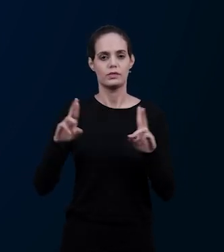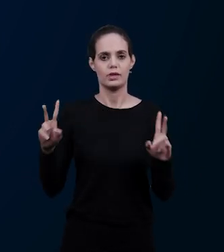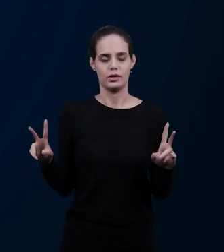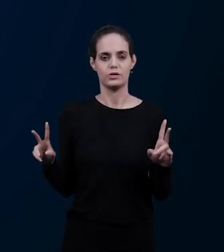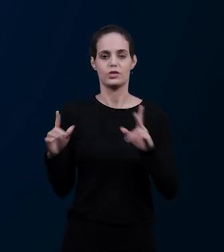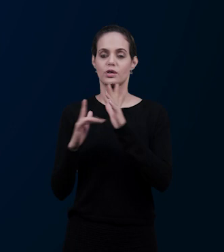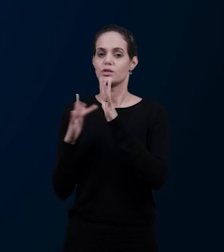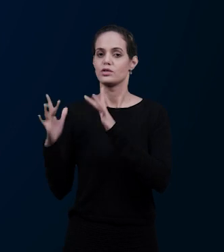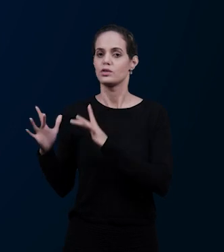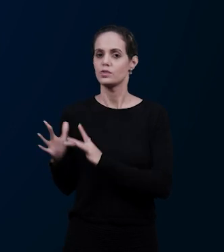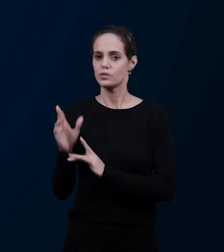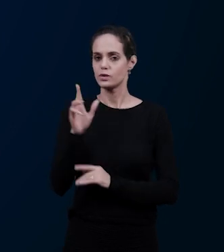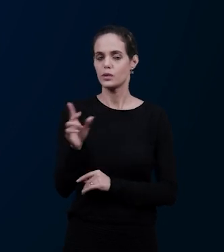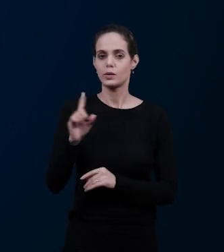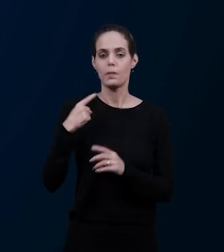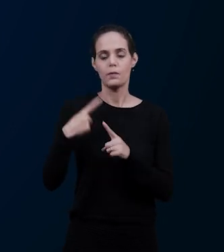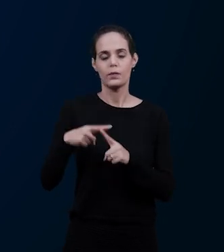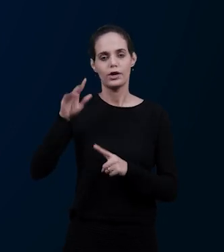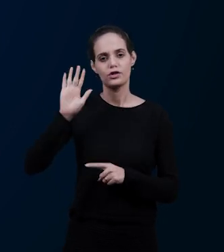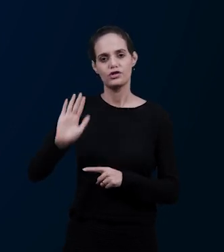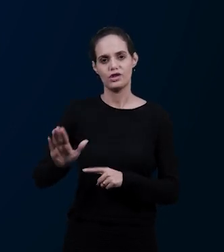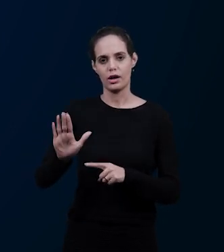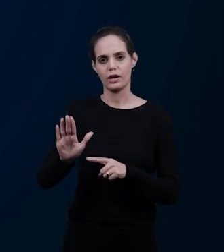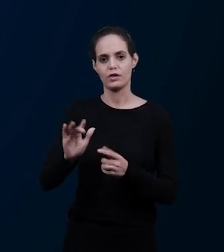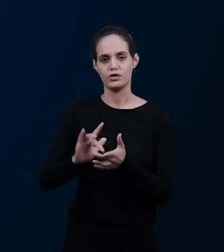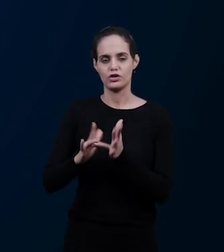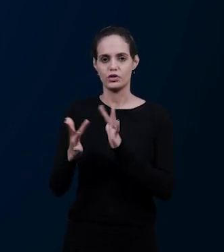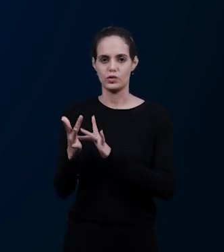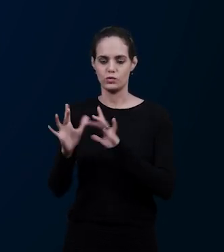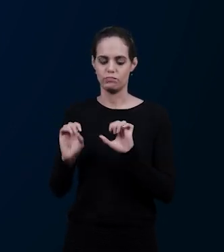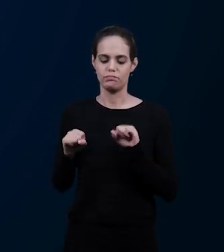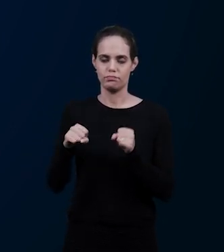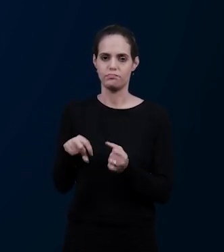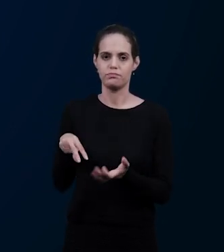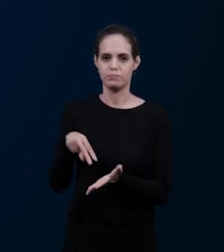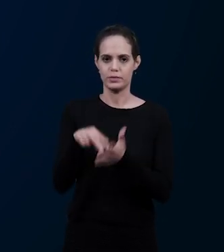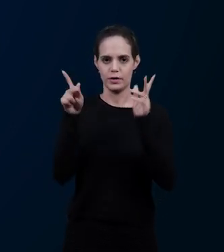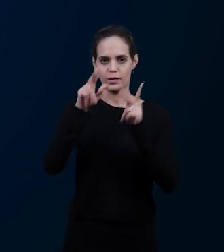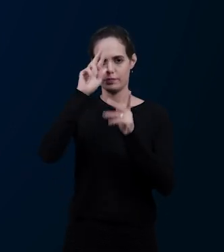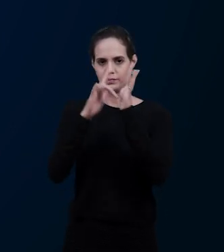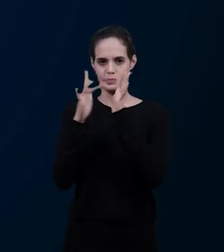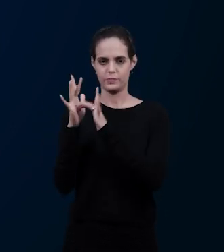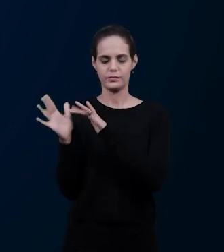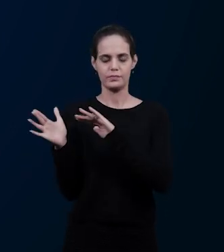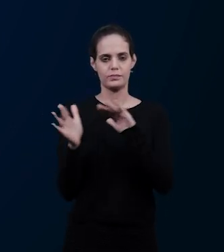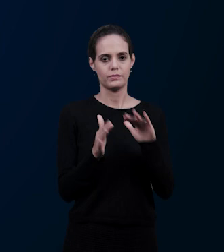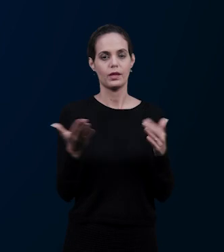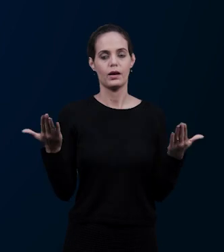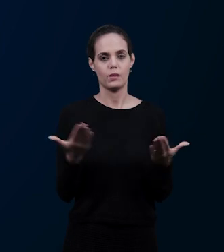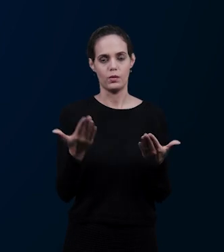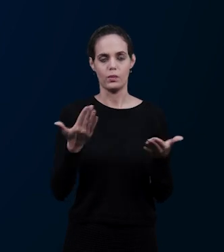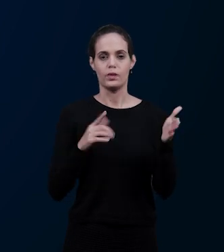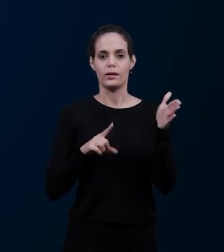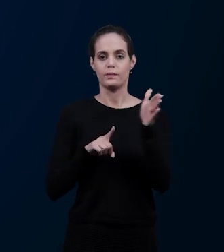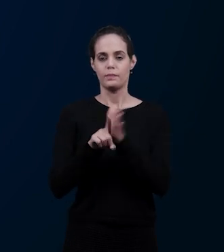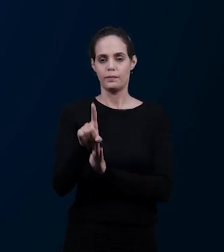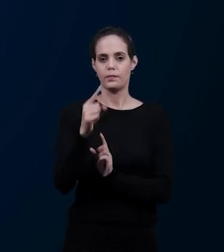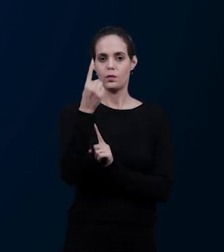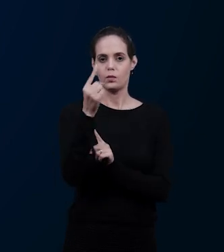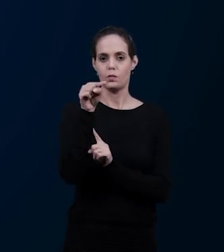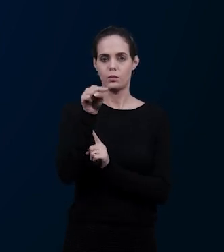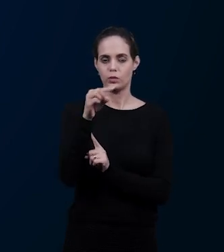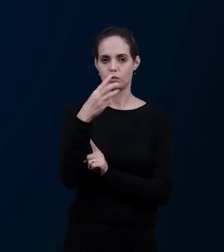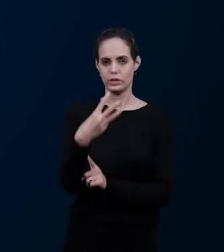usado porque ele já era edificado. A paz do Senhor Jesus. E você está contribuindo aqui com a resposta